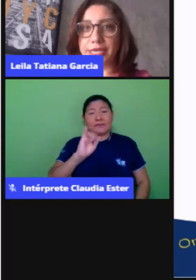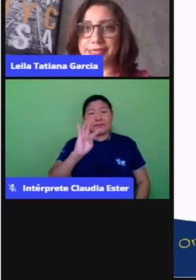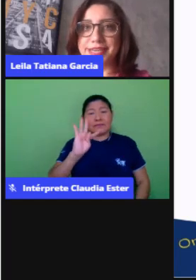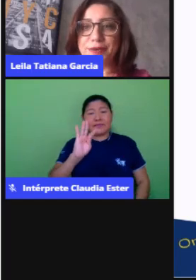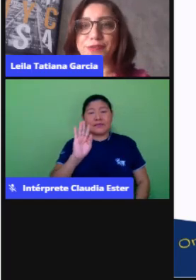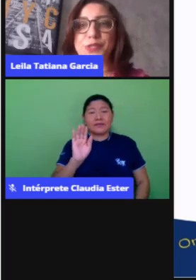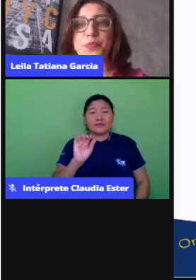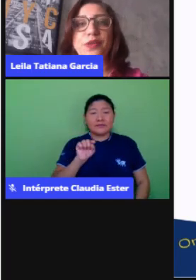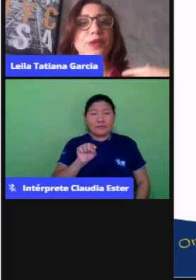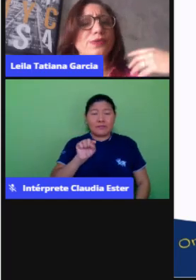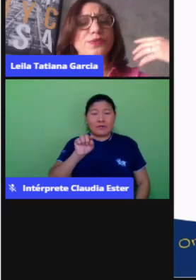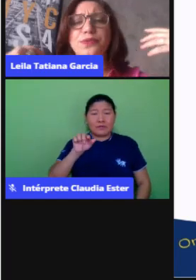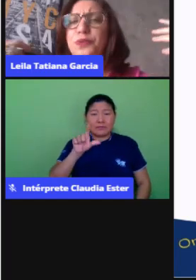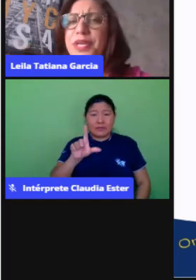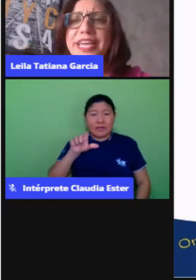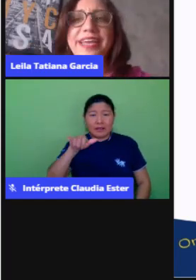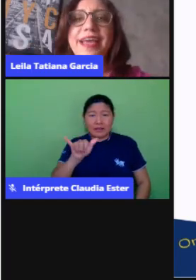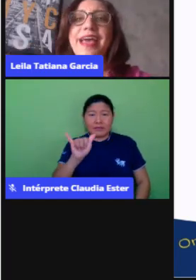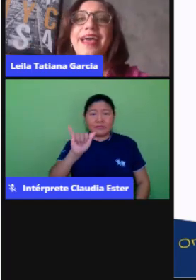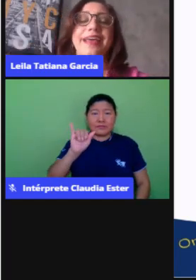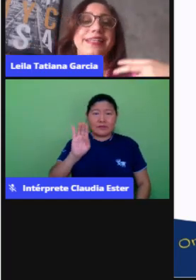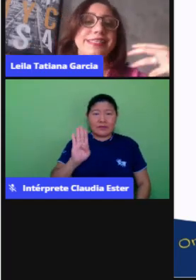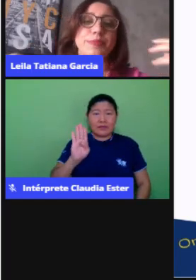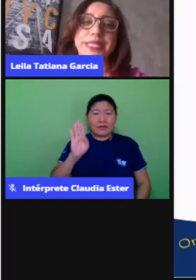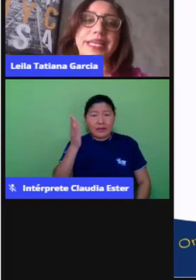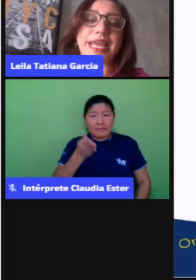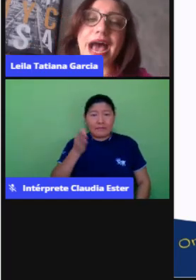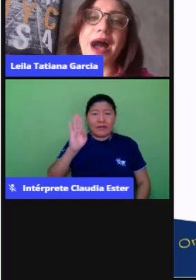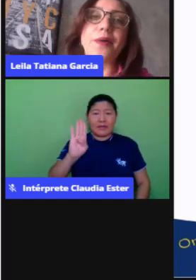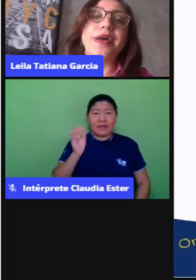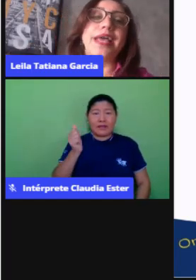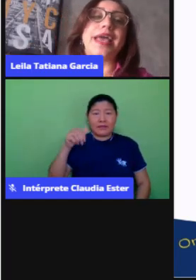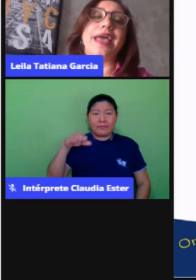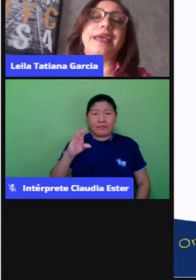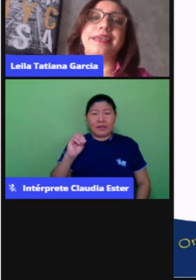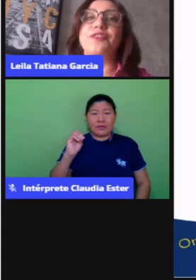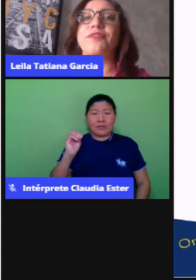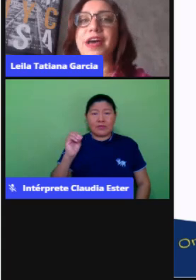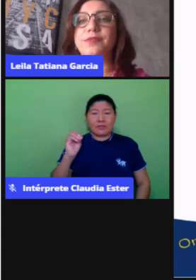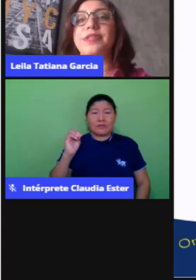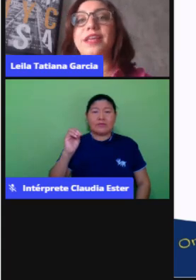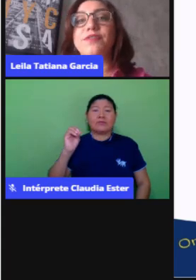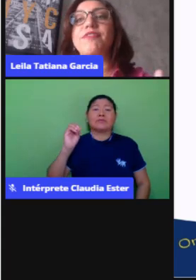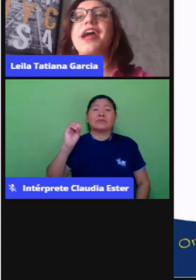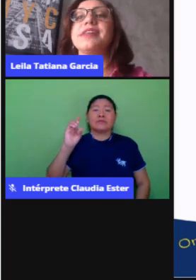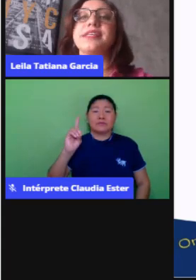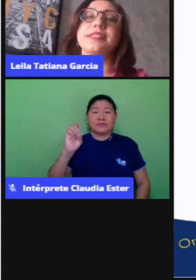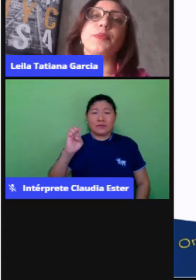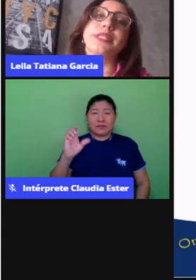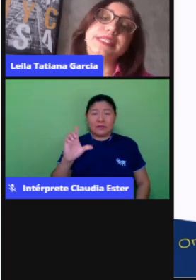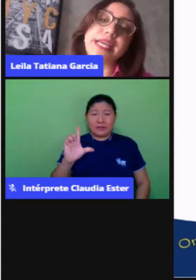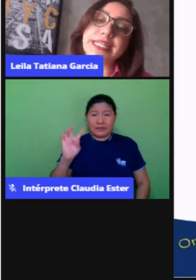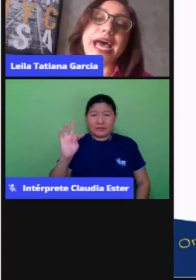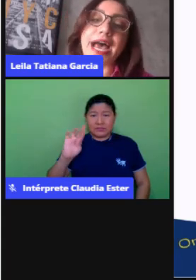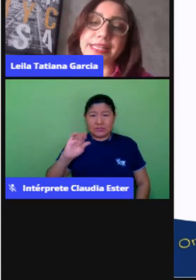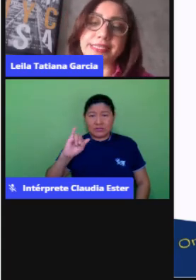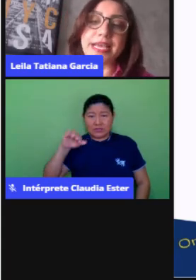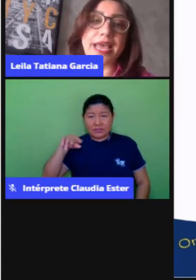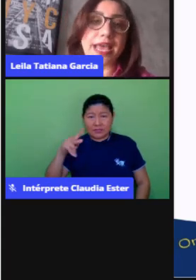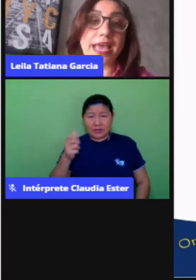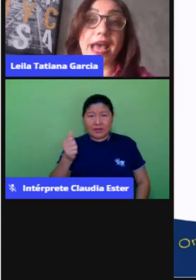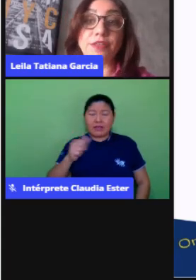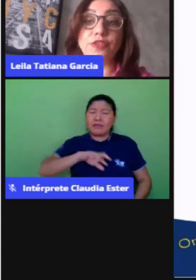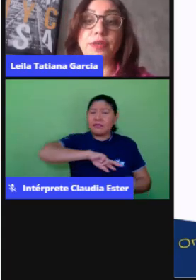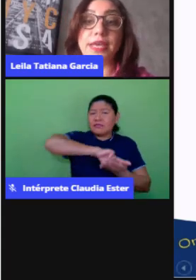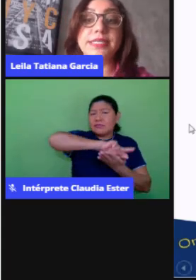bit.ly/banco de tirinhas. Vocês podem usufruir desse material, que de fato tem diversas